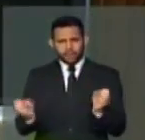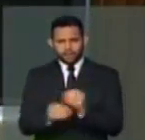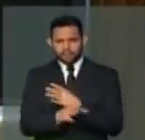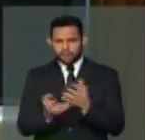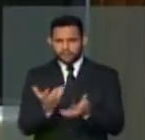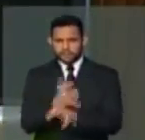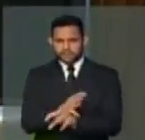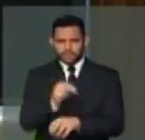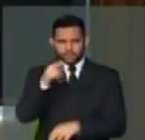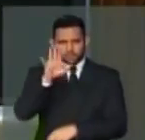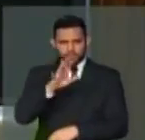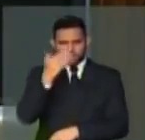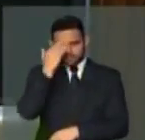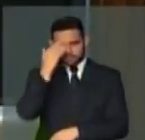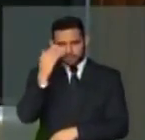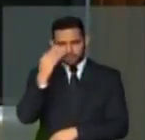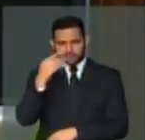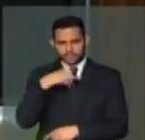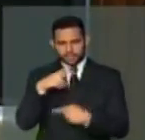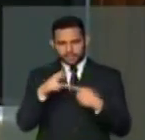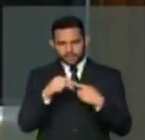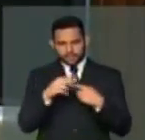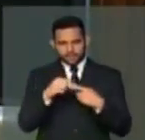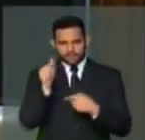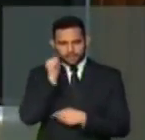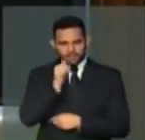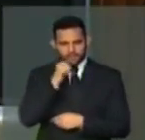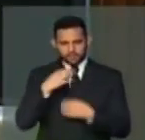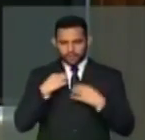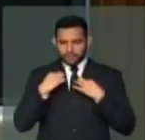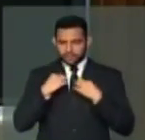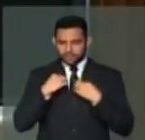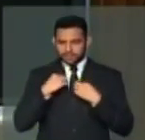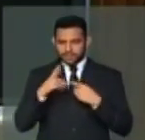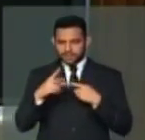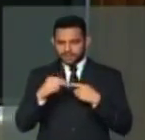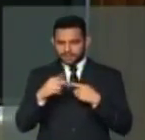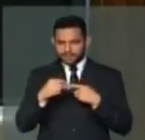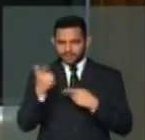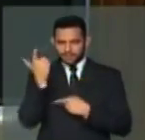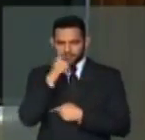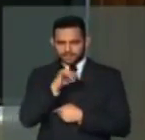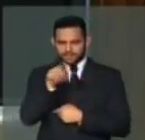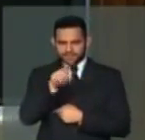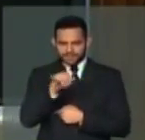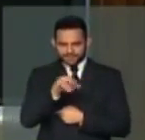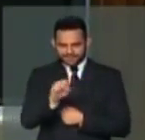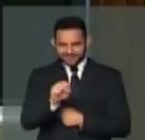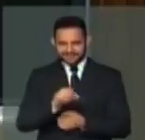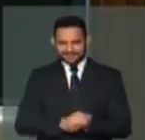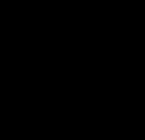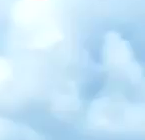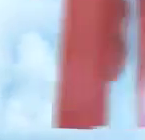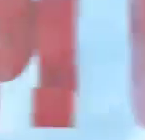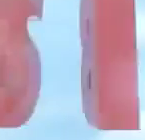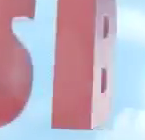seca do Nordeste. Muito obrigado pela caneta. Minha mulher me deu uma camisa bonita e a caneta eu recebi de Isalcinho.